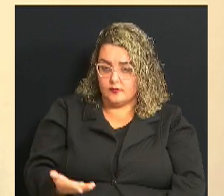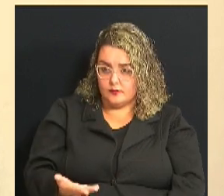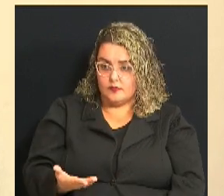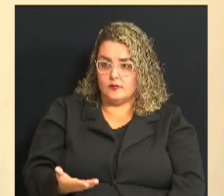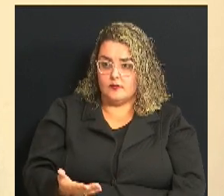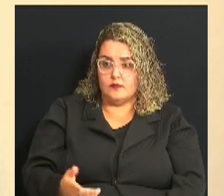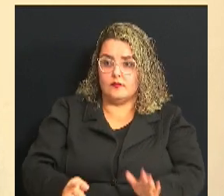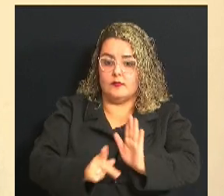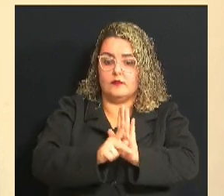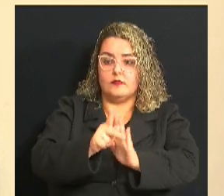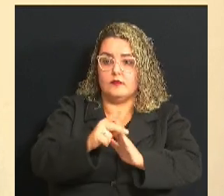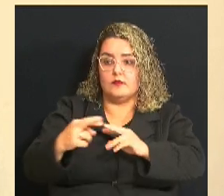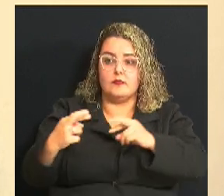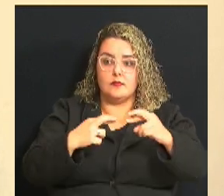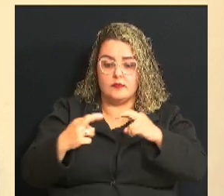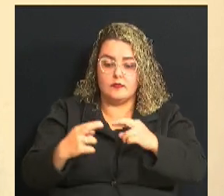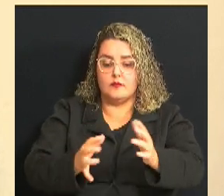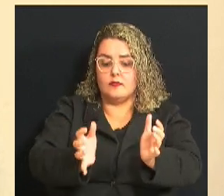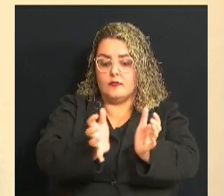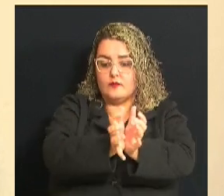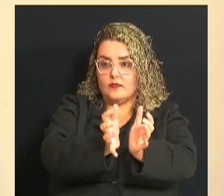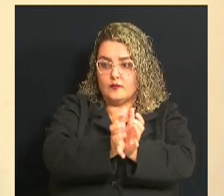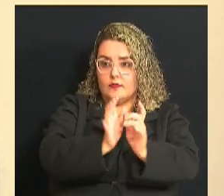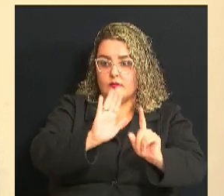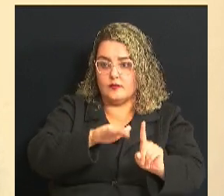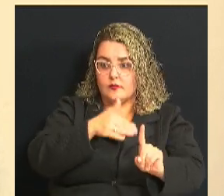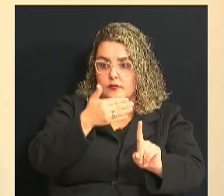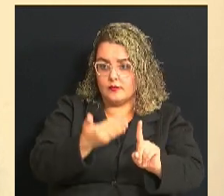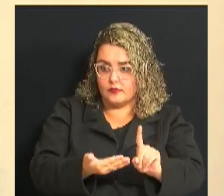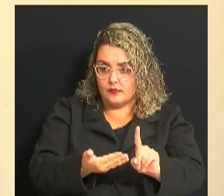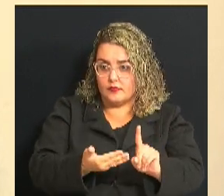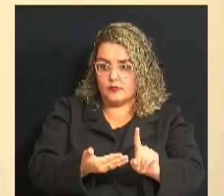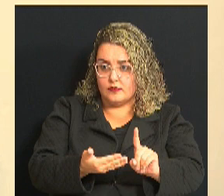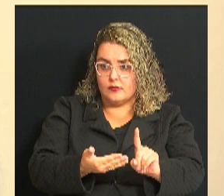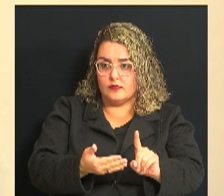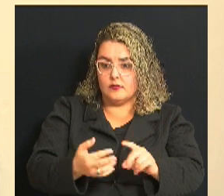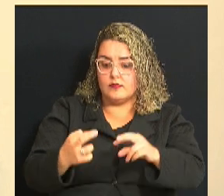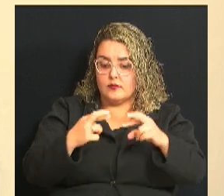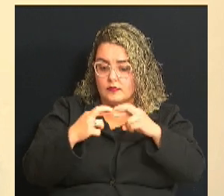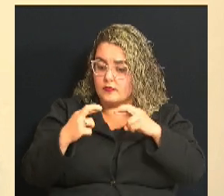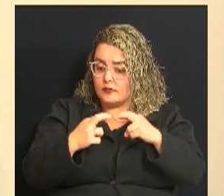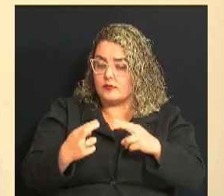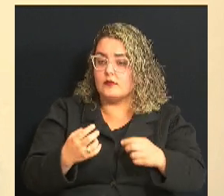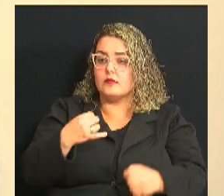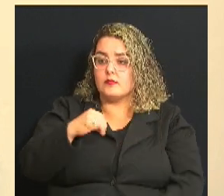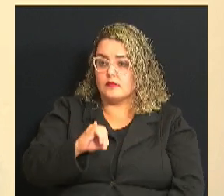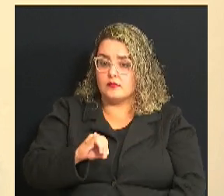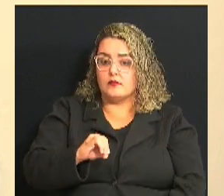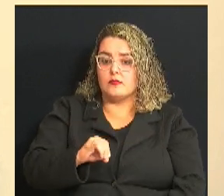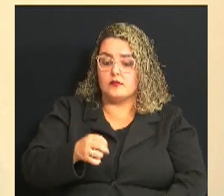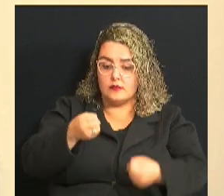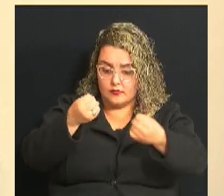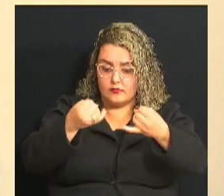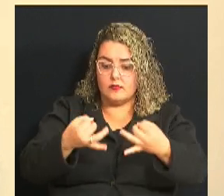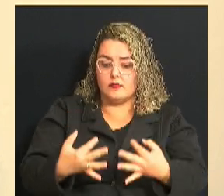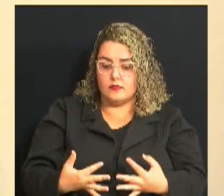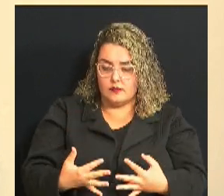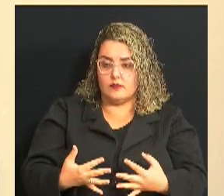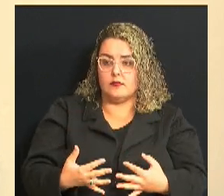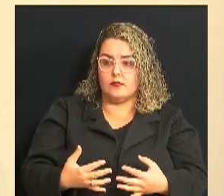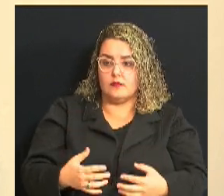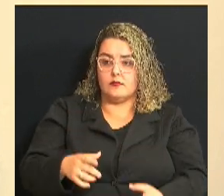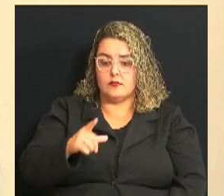é analisado por uma comissão de honraria que vai verificar se a justificativa, se há